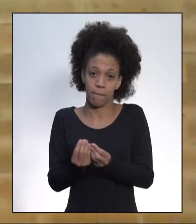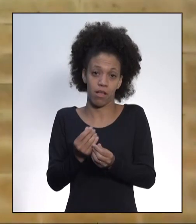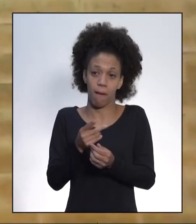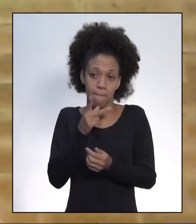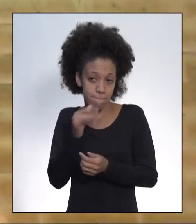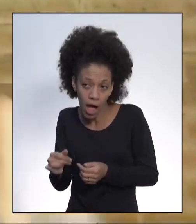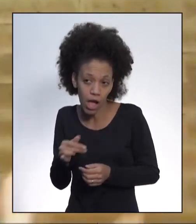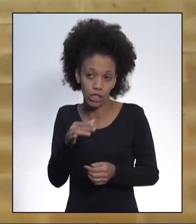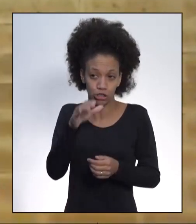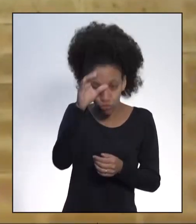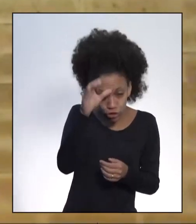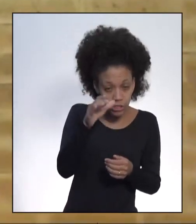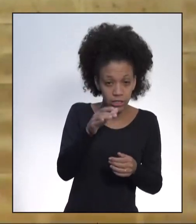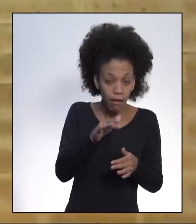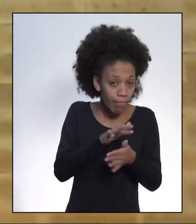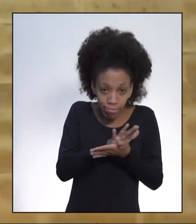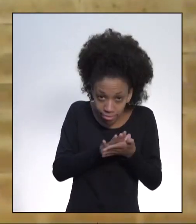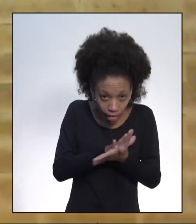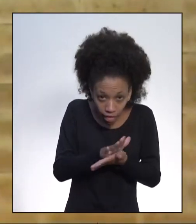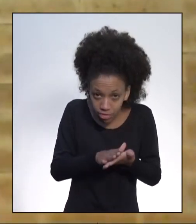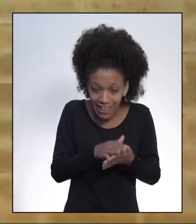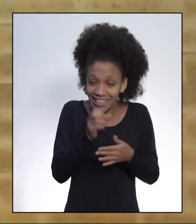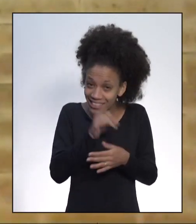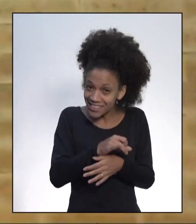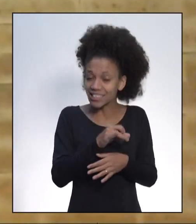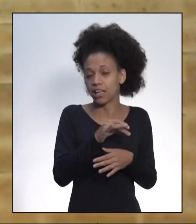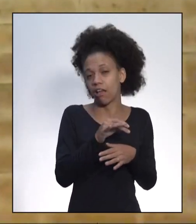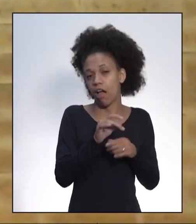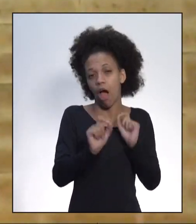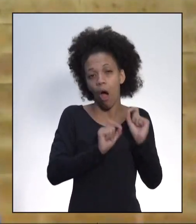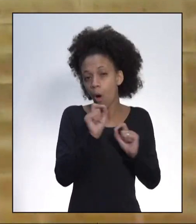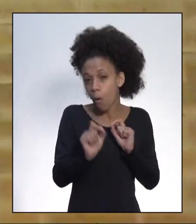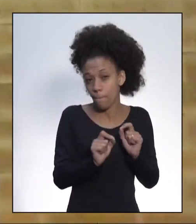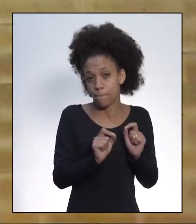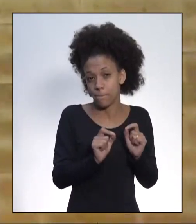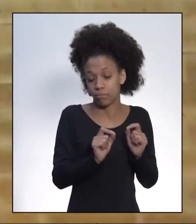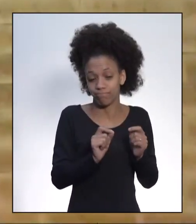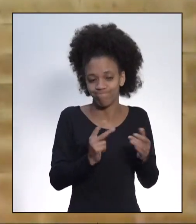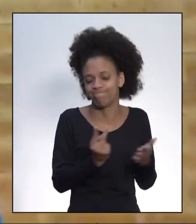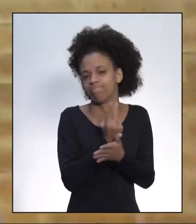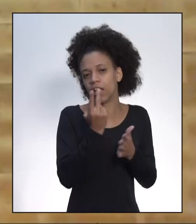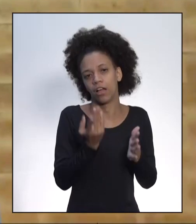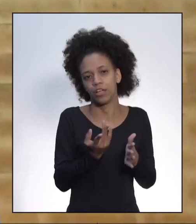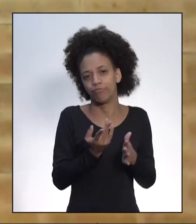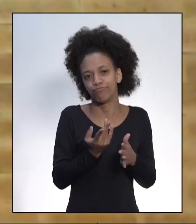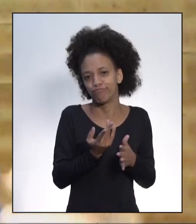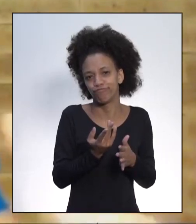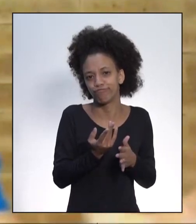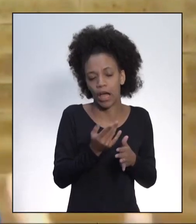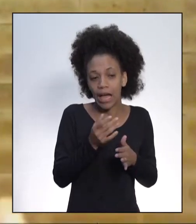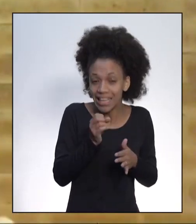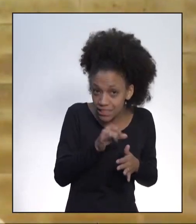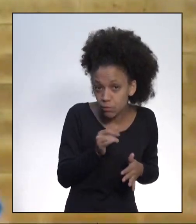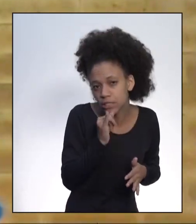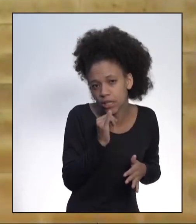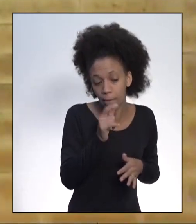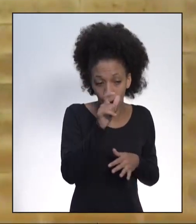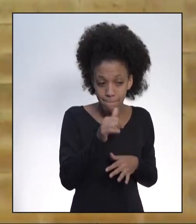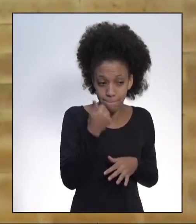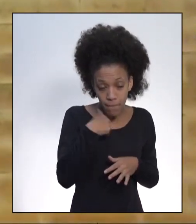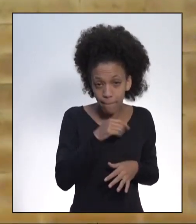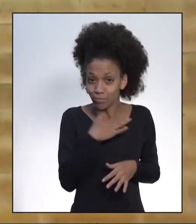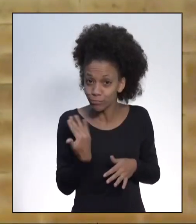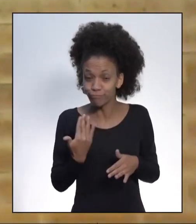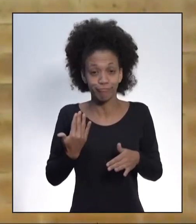tinha tia, se desse alguma coisa ali, alguma situação adversa, eu não teria com quem buscar uma ajuda, né? Então